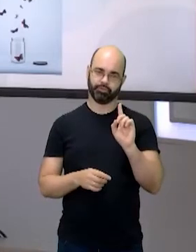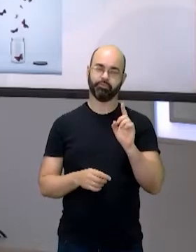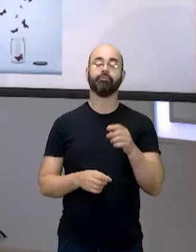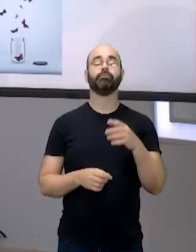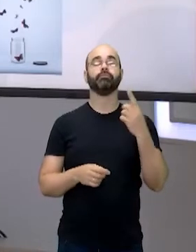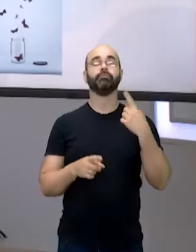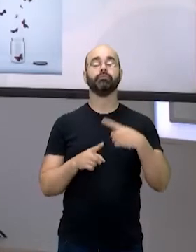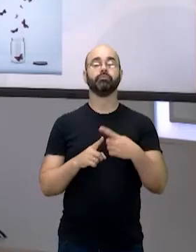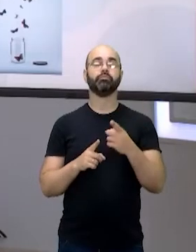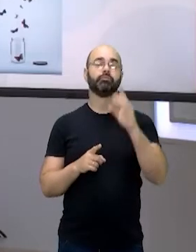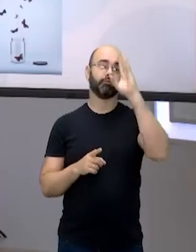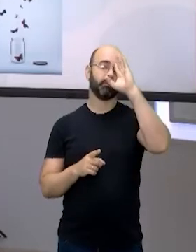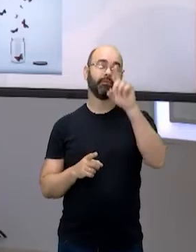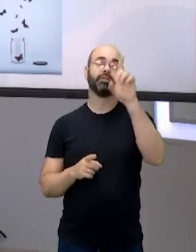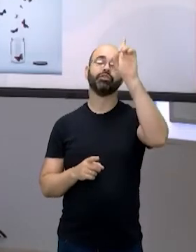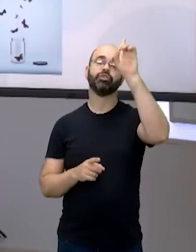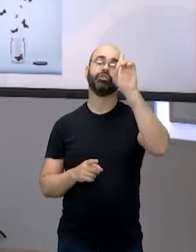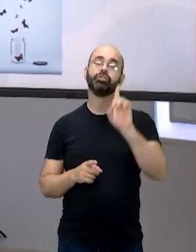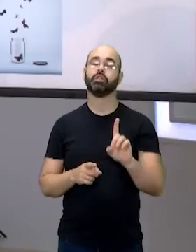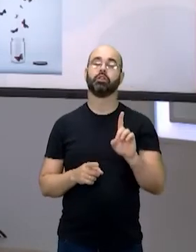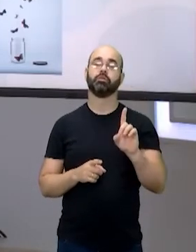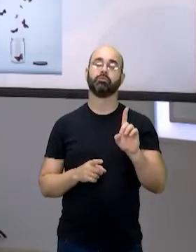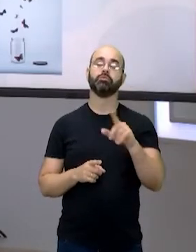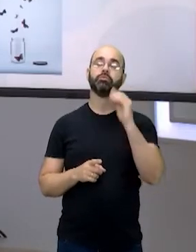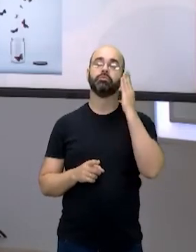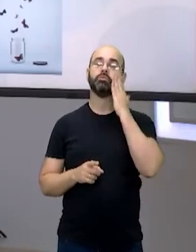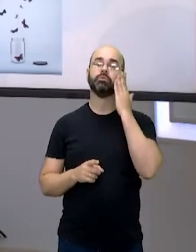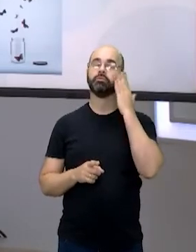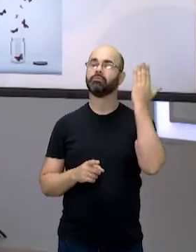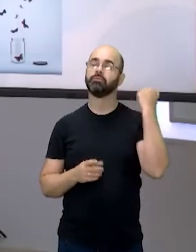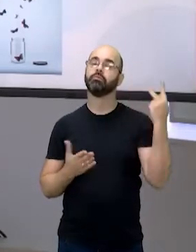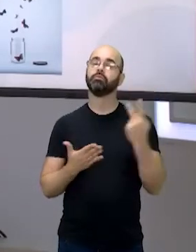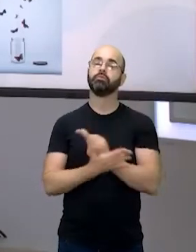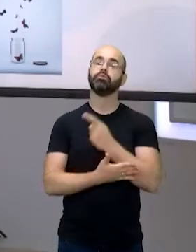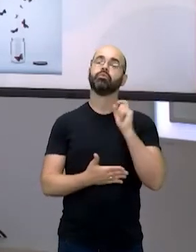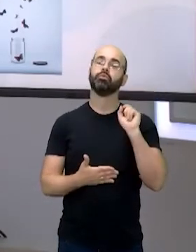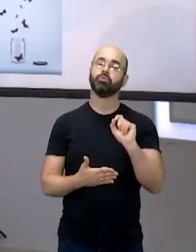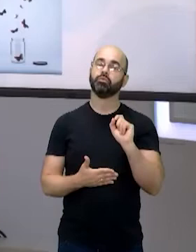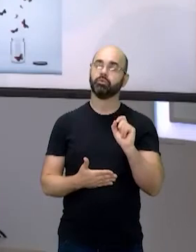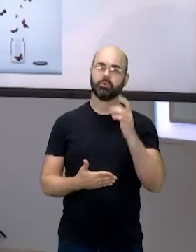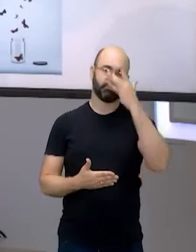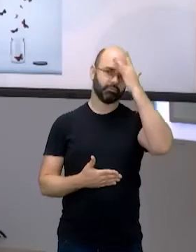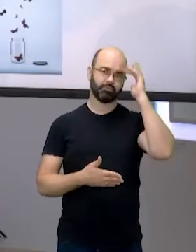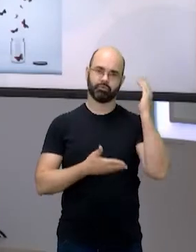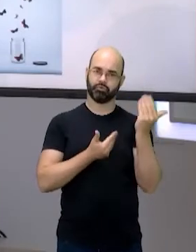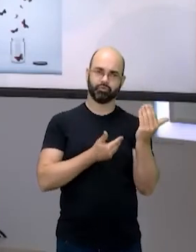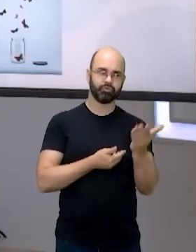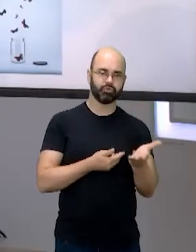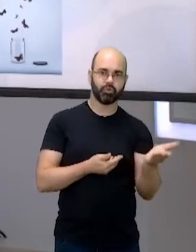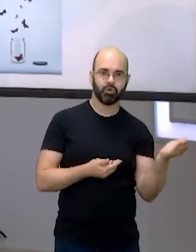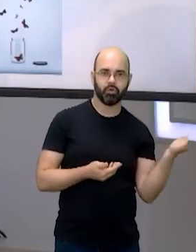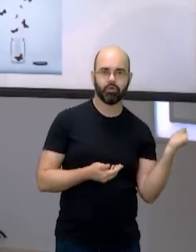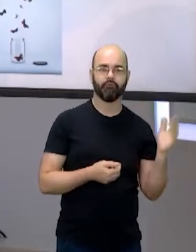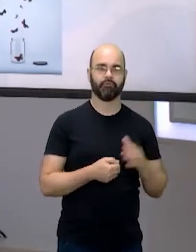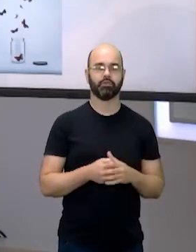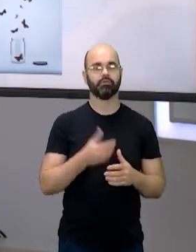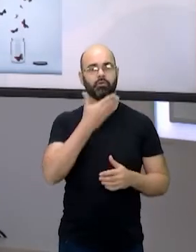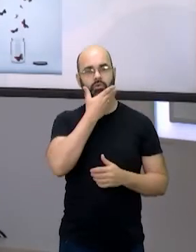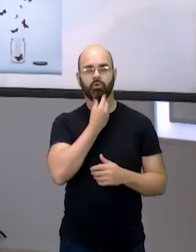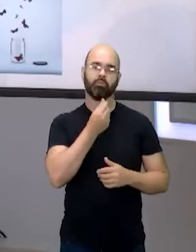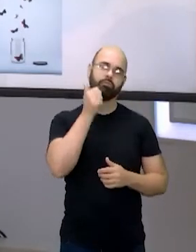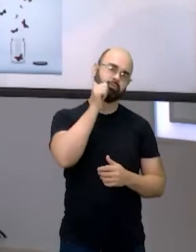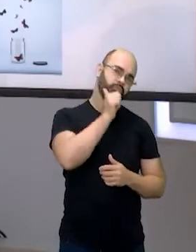ter direito a saber o que aconteceu com jovens, com homens e mulheres